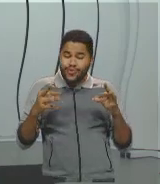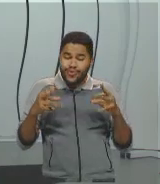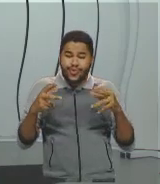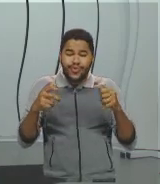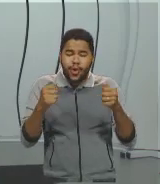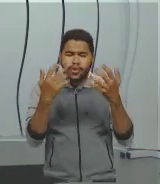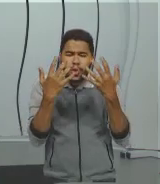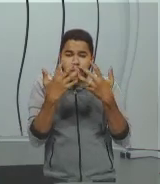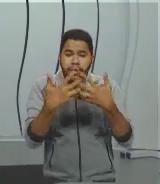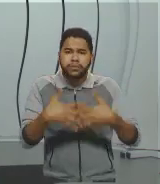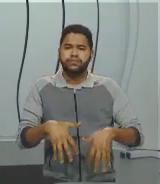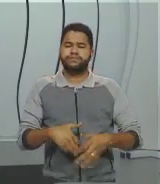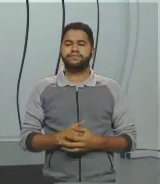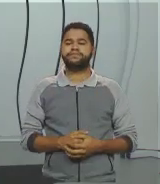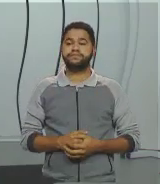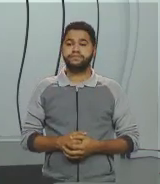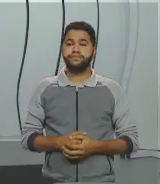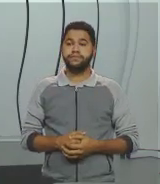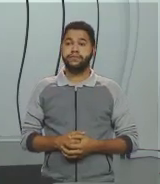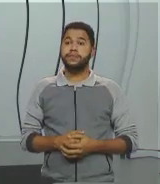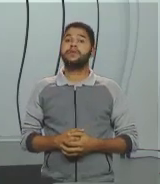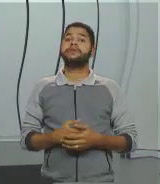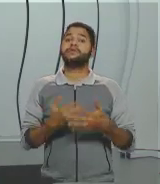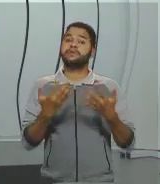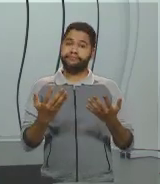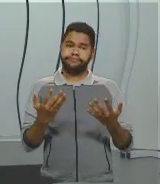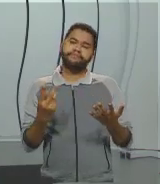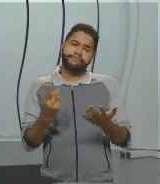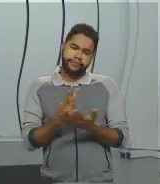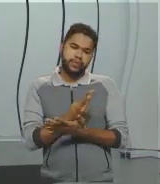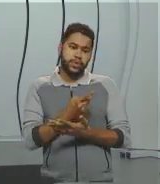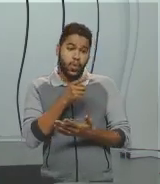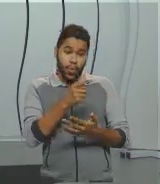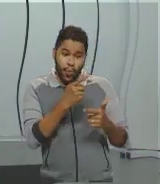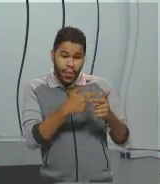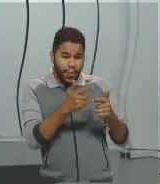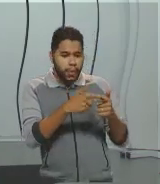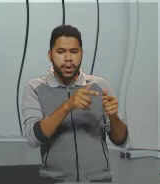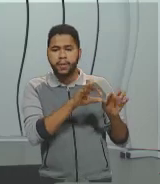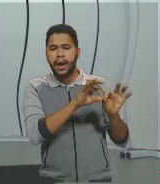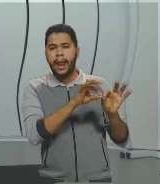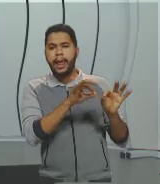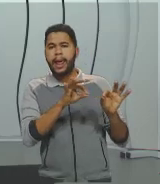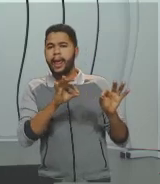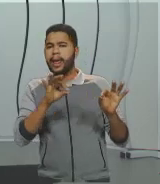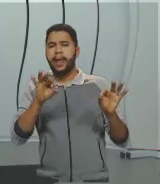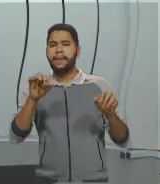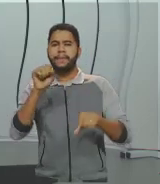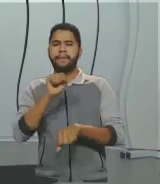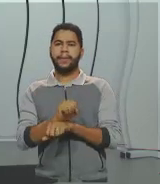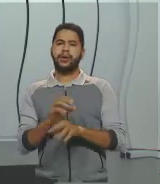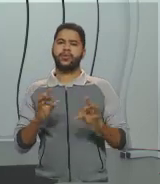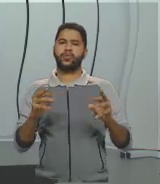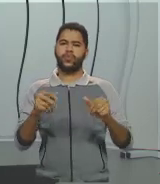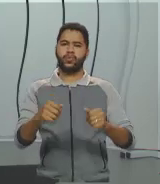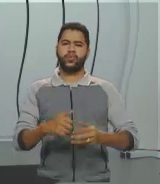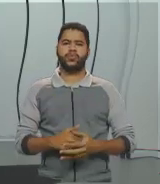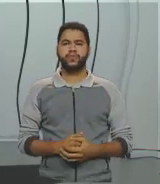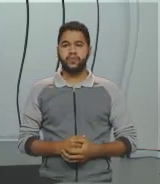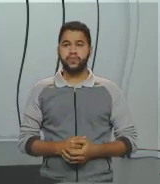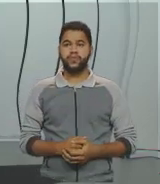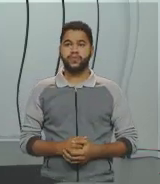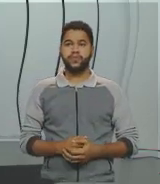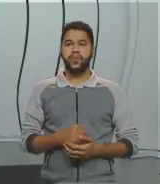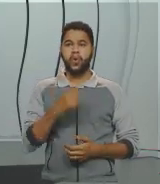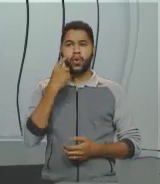funcionem. Tá? E aí, se um resistor tiver problema, todo o circuito para de funcionar. Coloquei